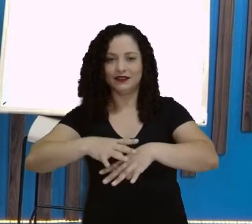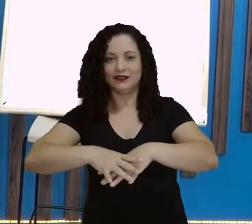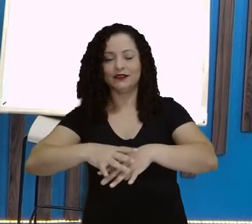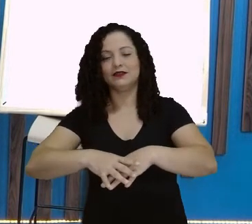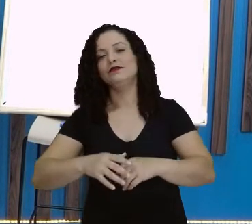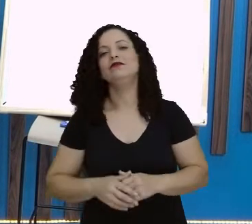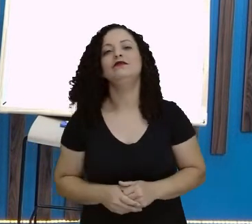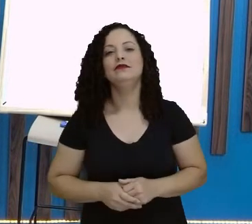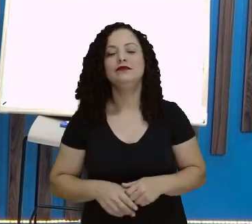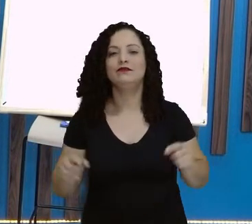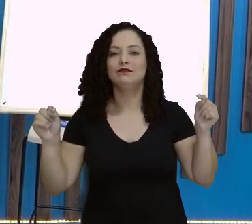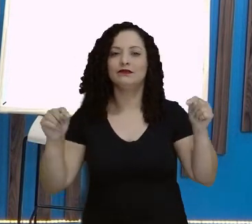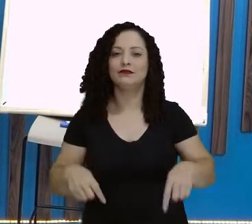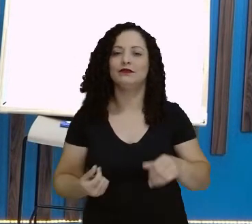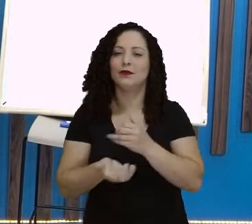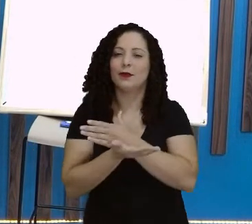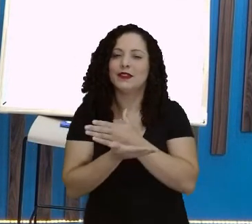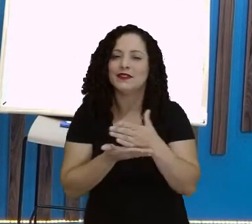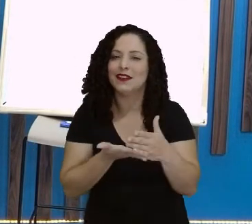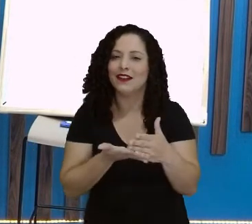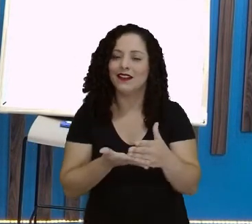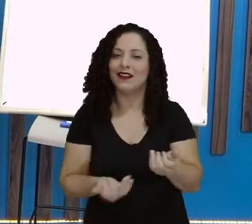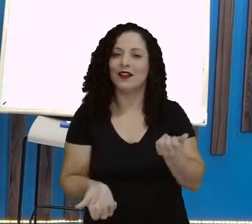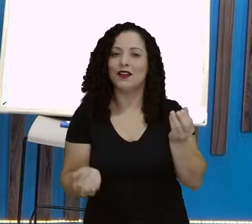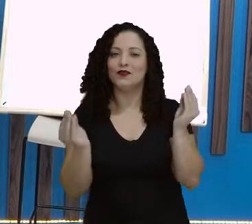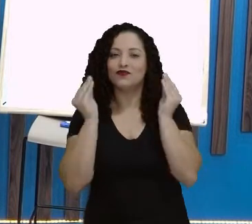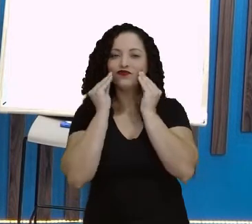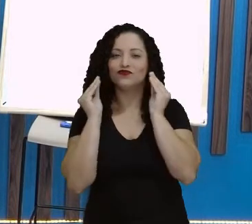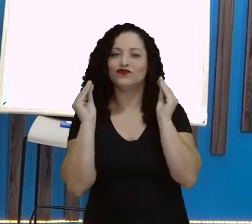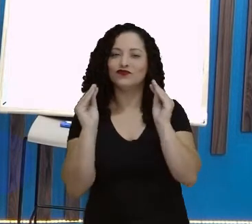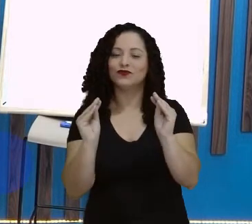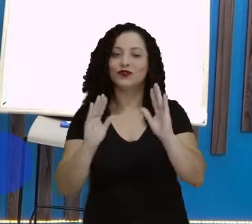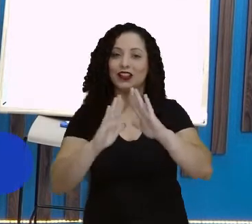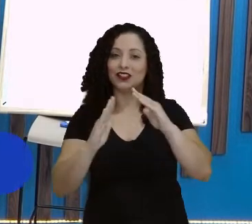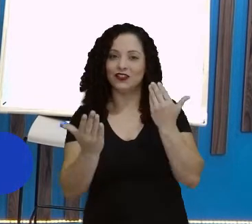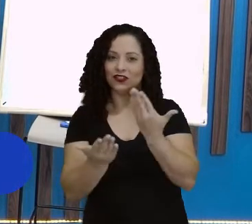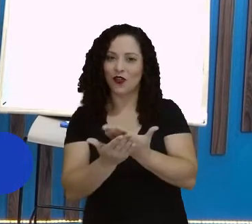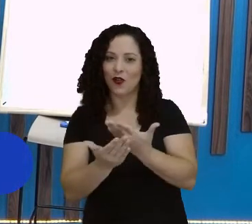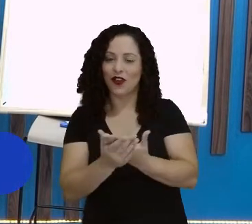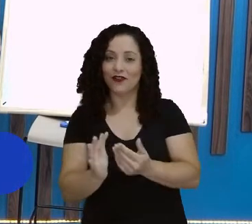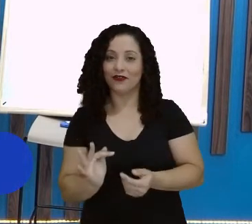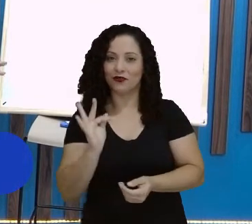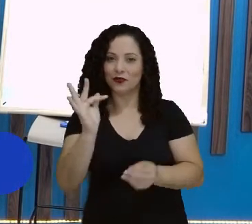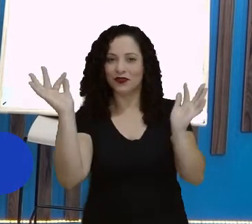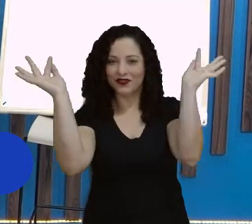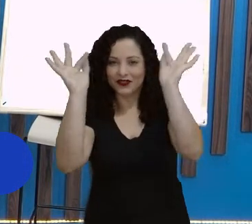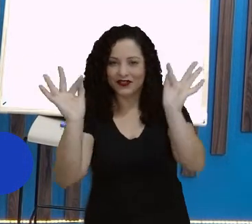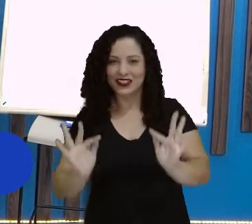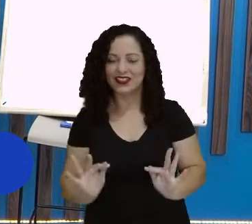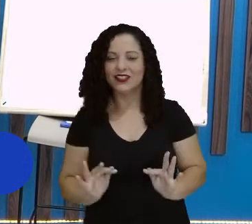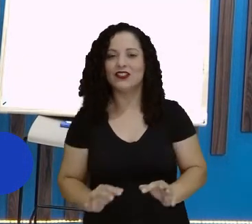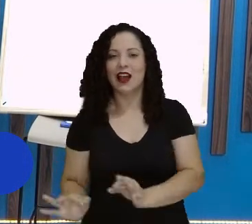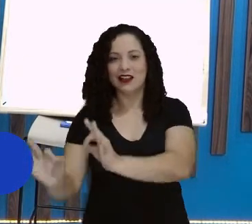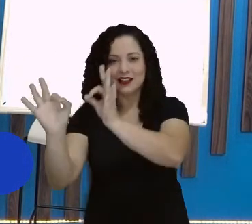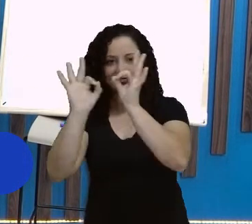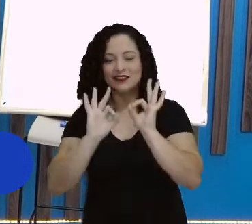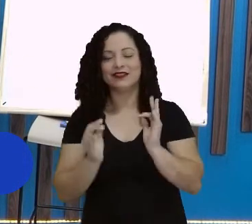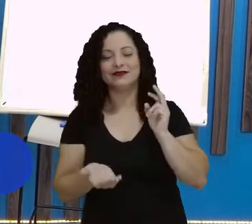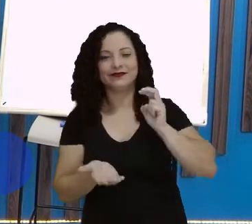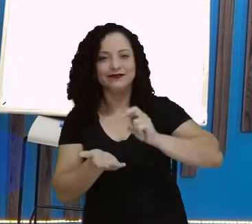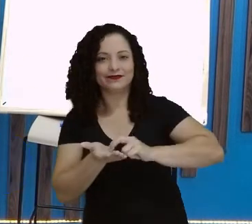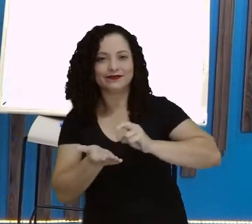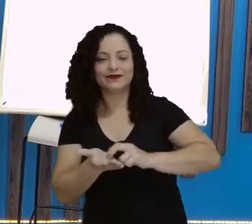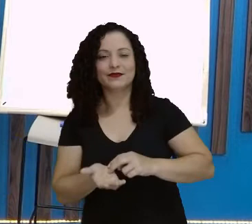eu já começo aqui mandando um beijo e um abraço para a Escola Futuro Feliz que está nos acompanhando desde cedo. E a